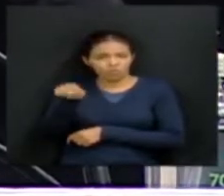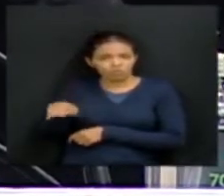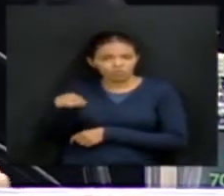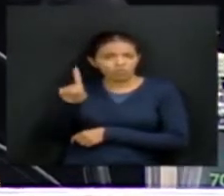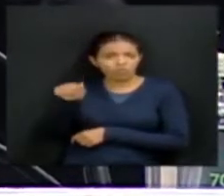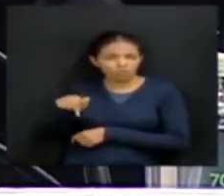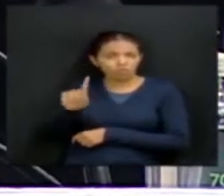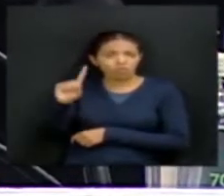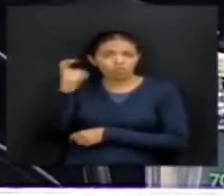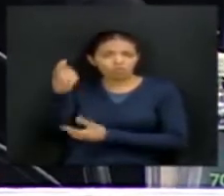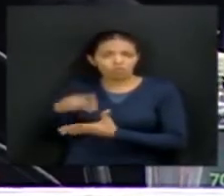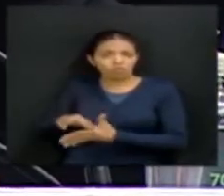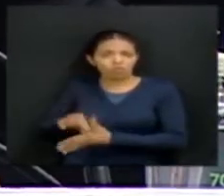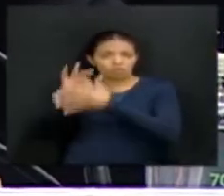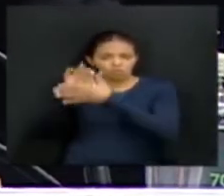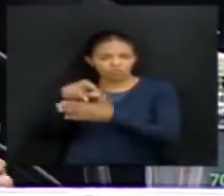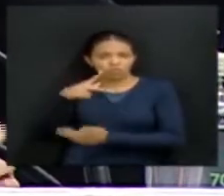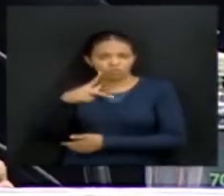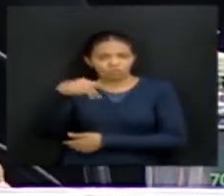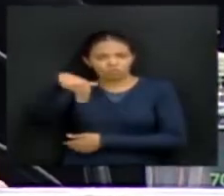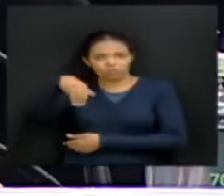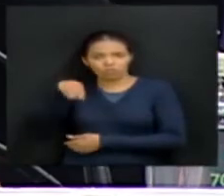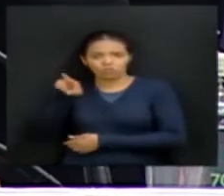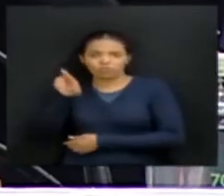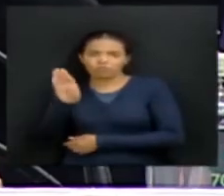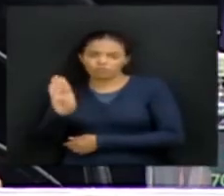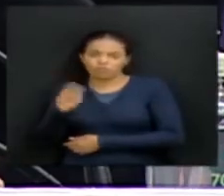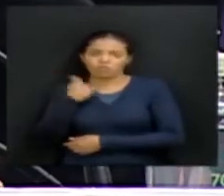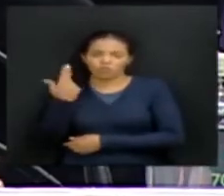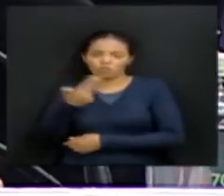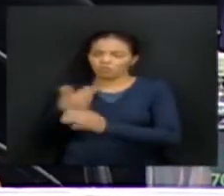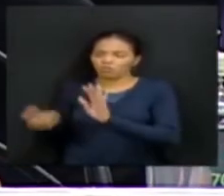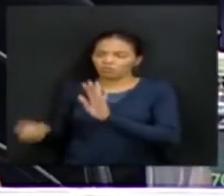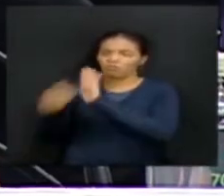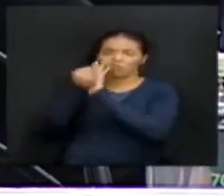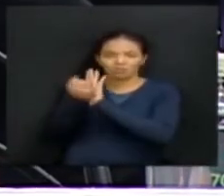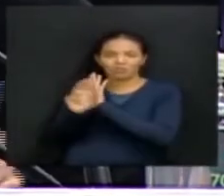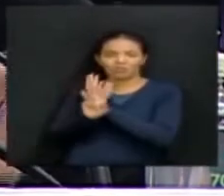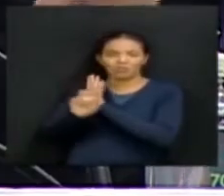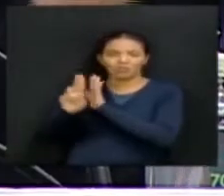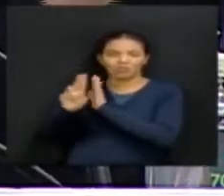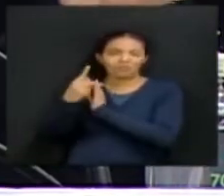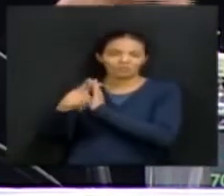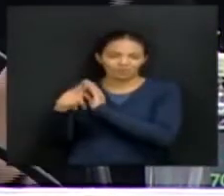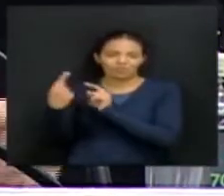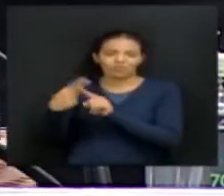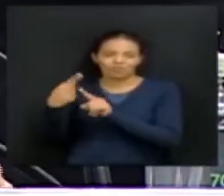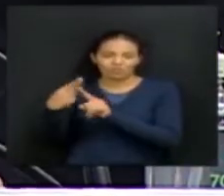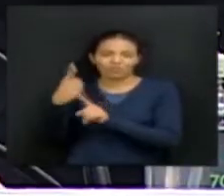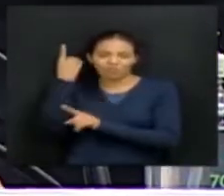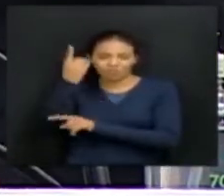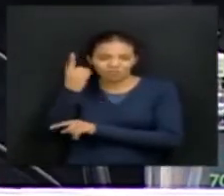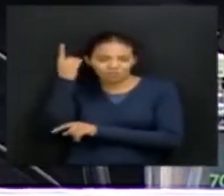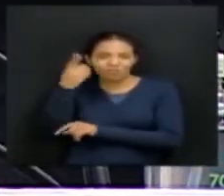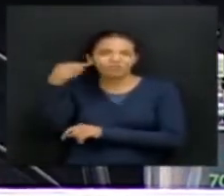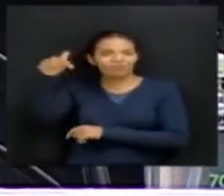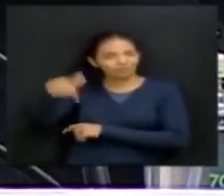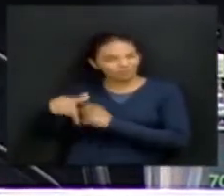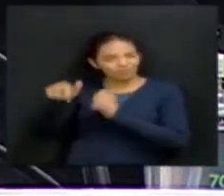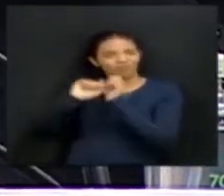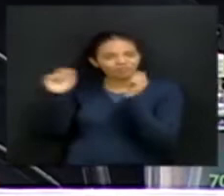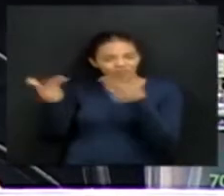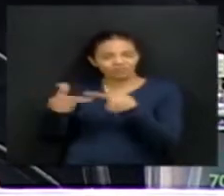forma que abre comissão executiva encontrou para deixar registrado aqui né a passagem Alencar de toda a sua história